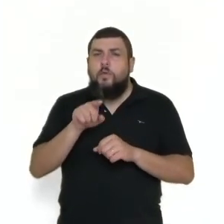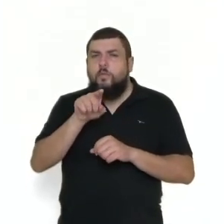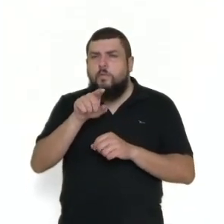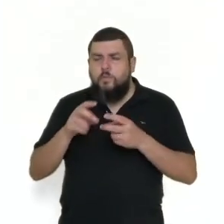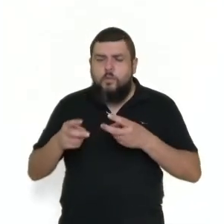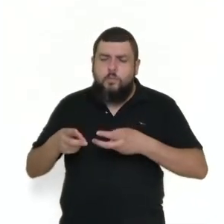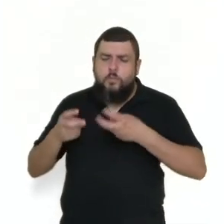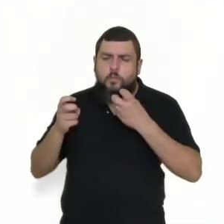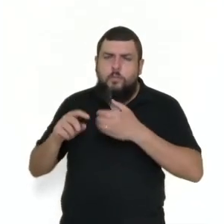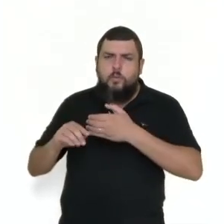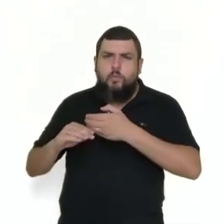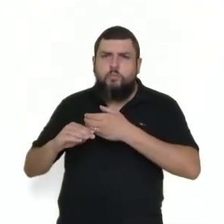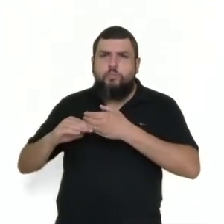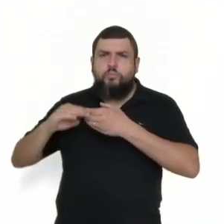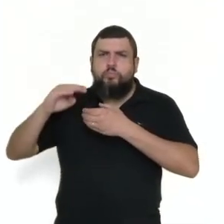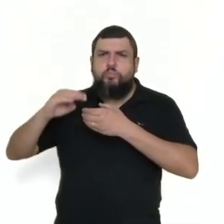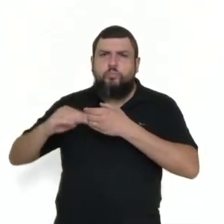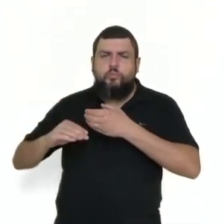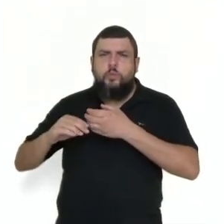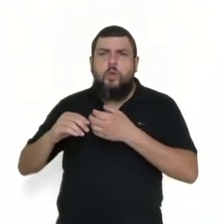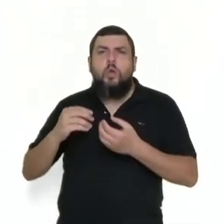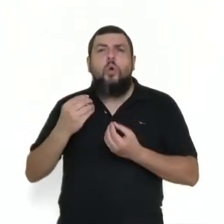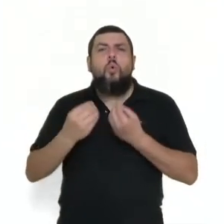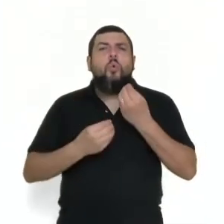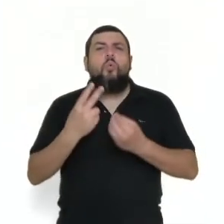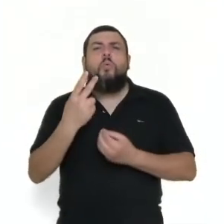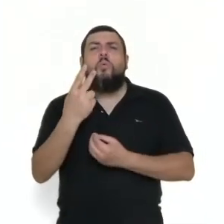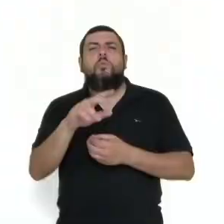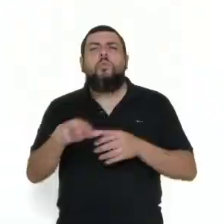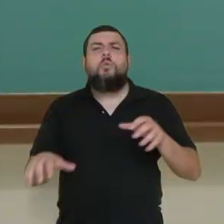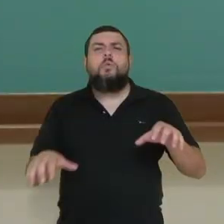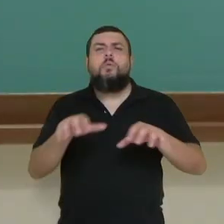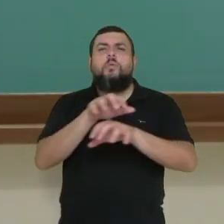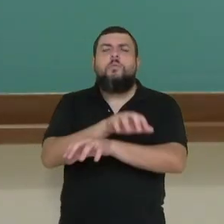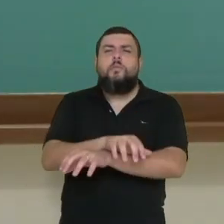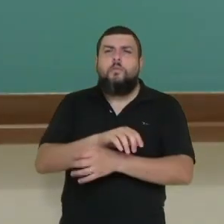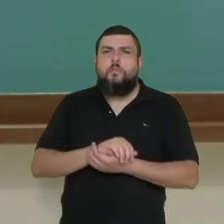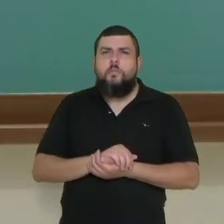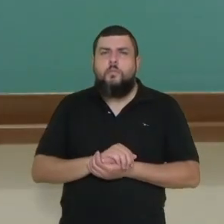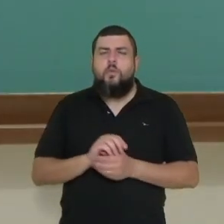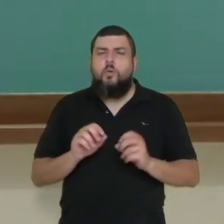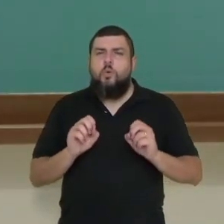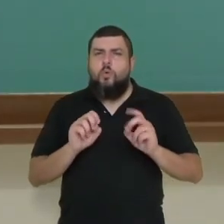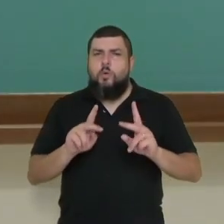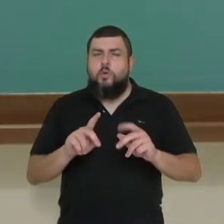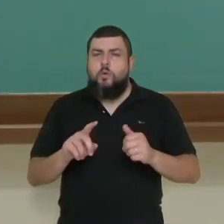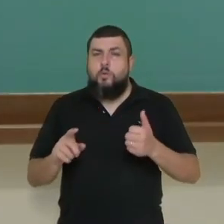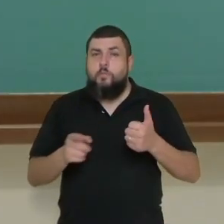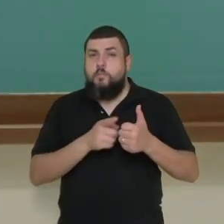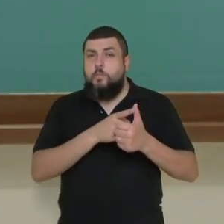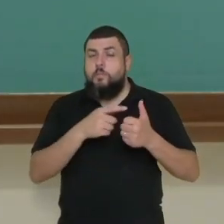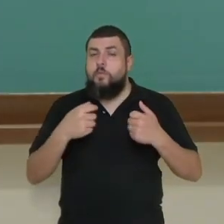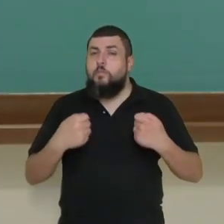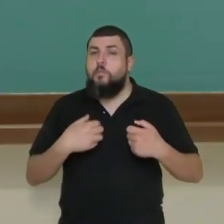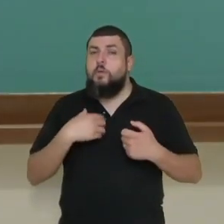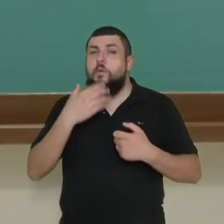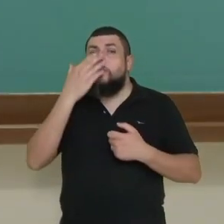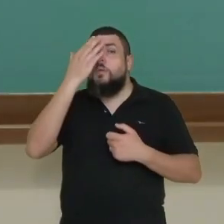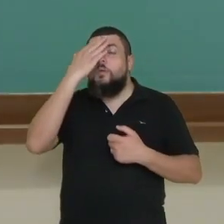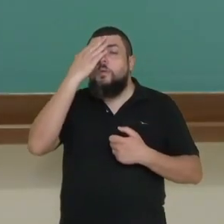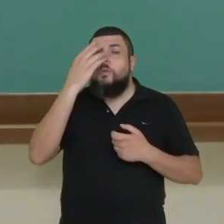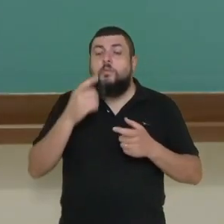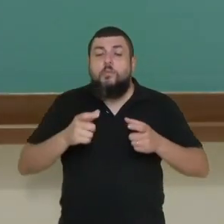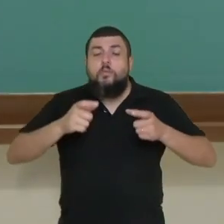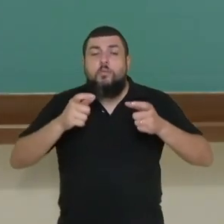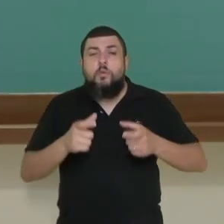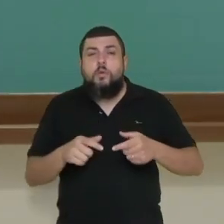analisou, como você classificaria o bioma da sua região? Tá? Primeiro, você tem que saber da tua região onde você está e com base também